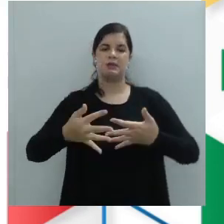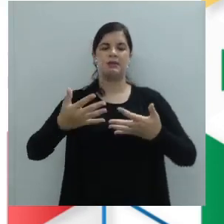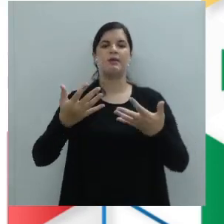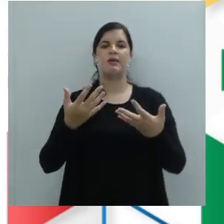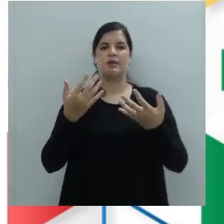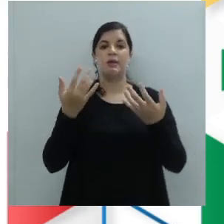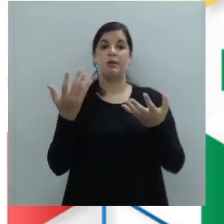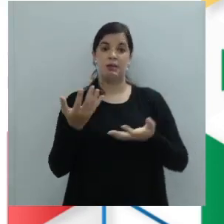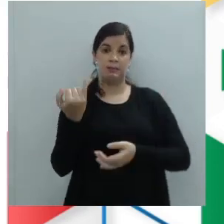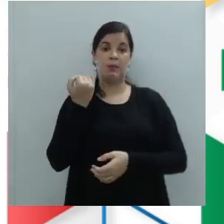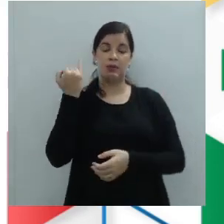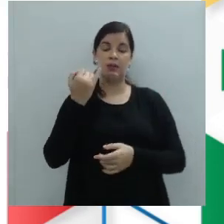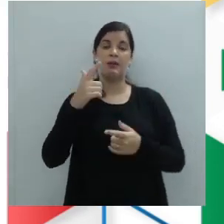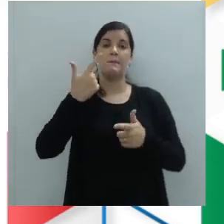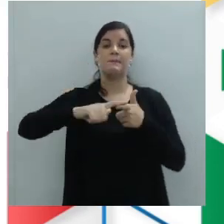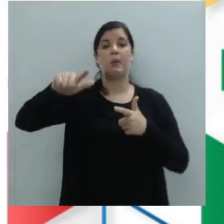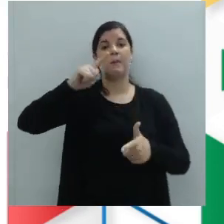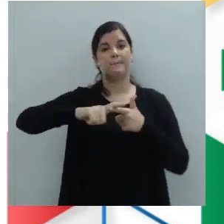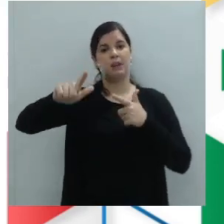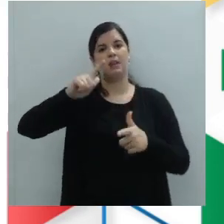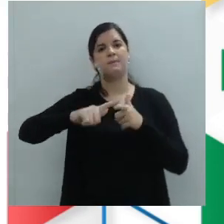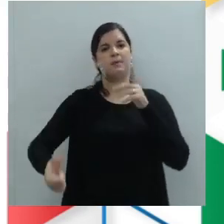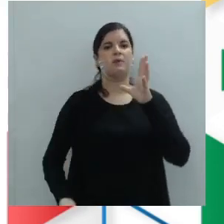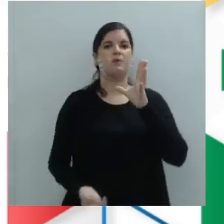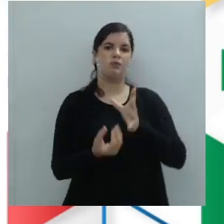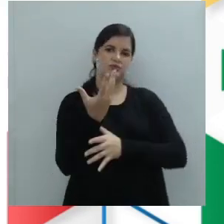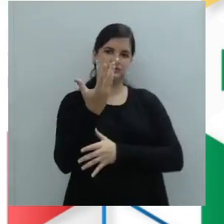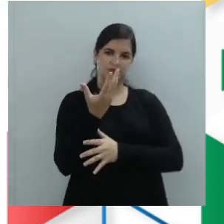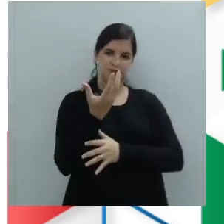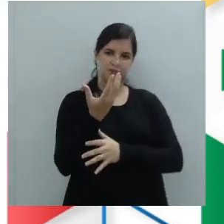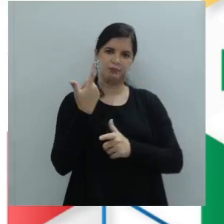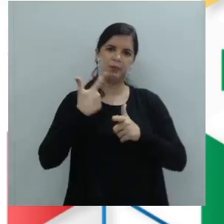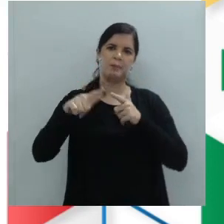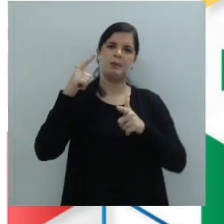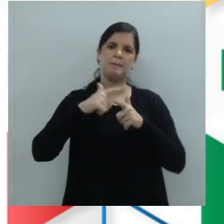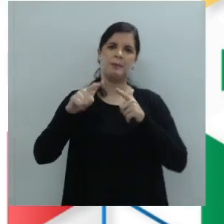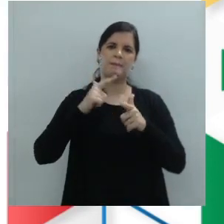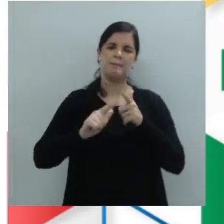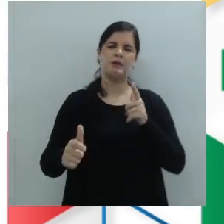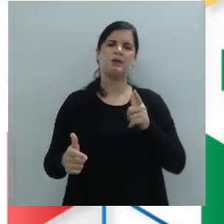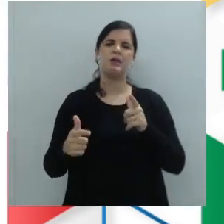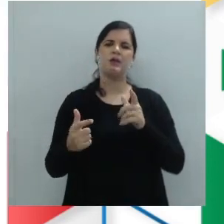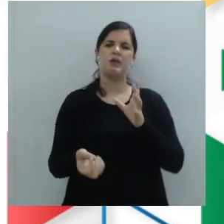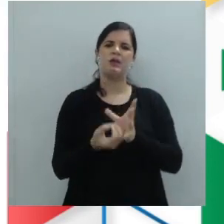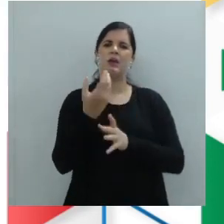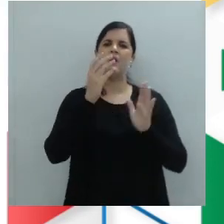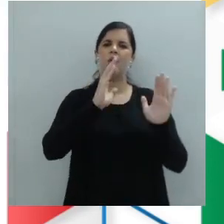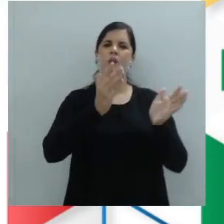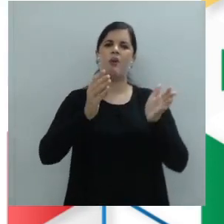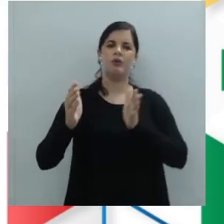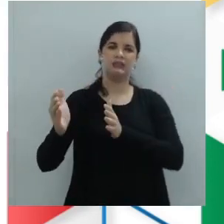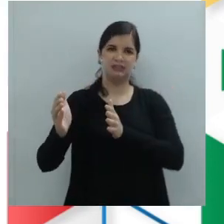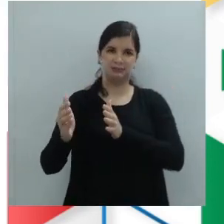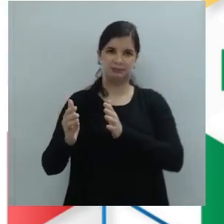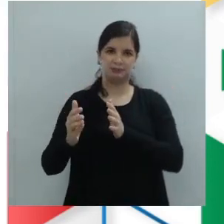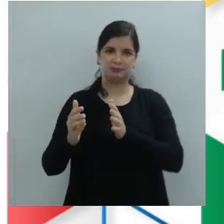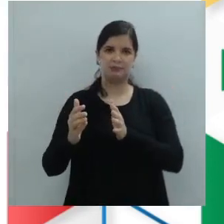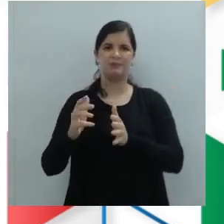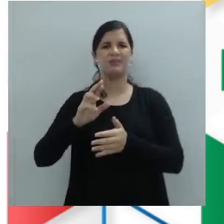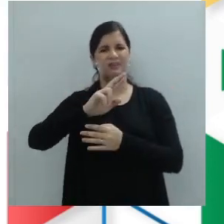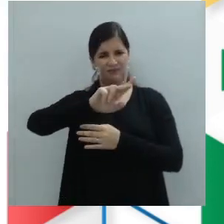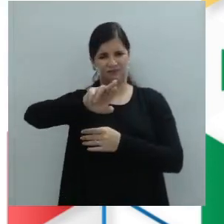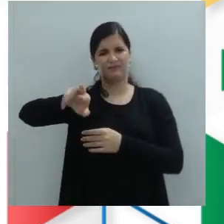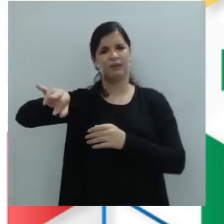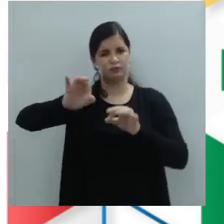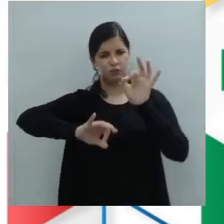de ressaltar agora, são os problemas da origem. Os problemas da origem da Ordem Rosa Cruz. Existem